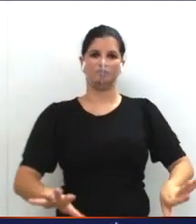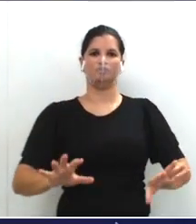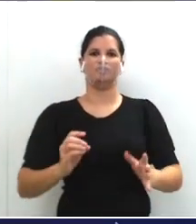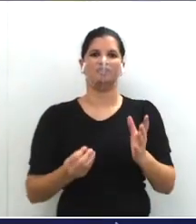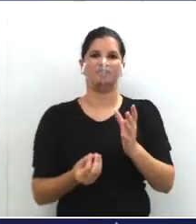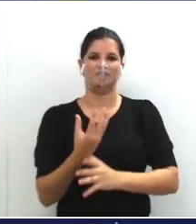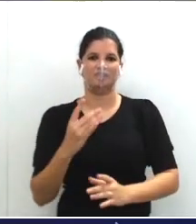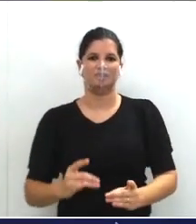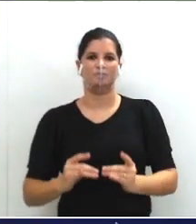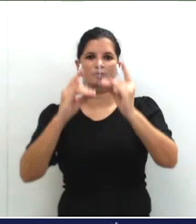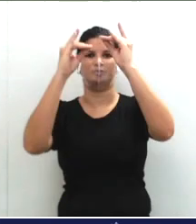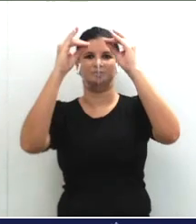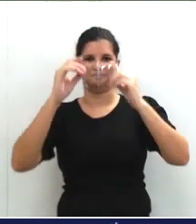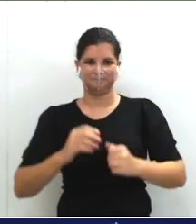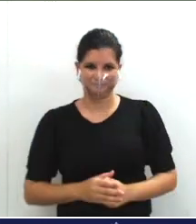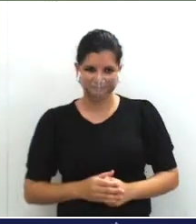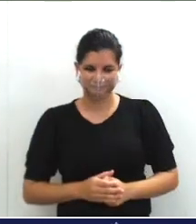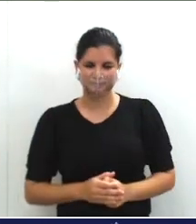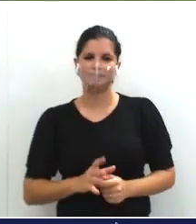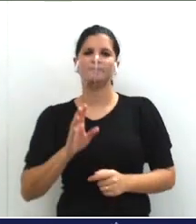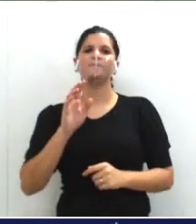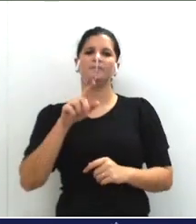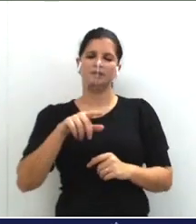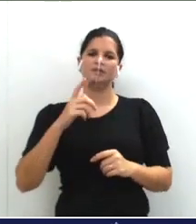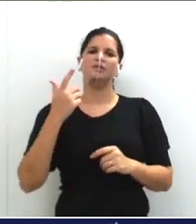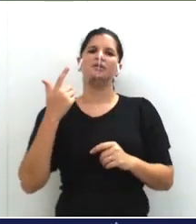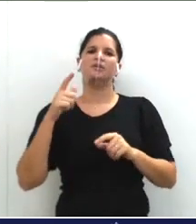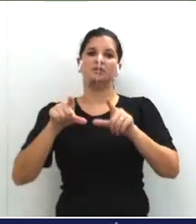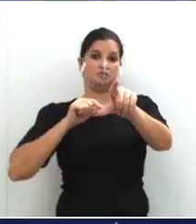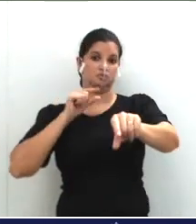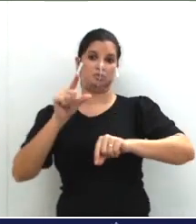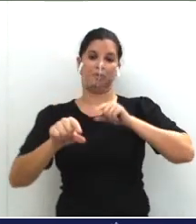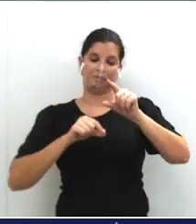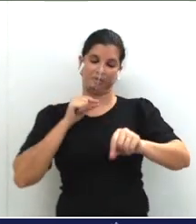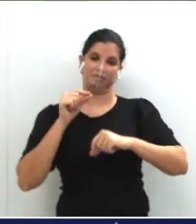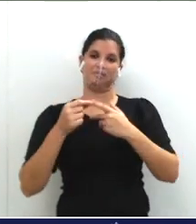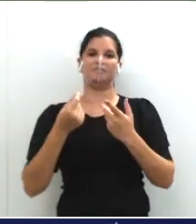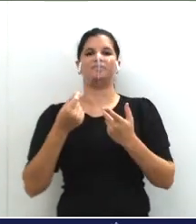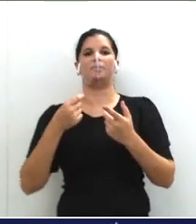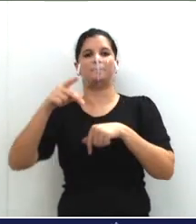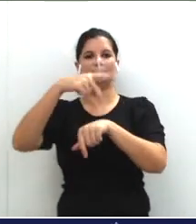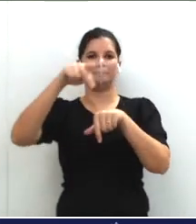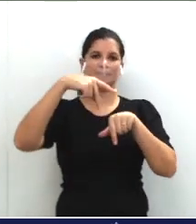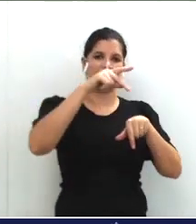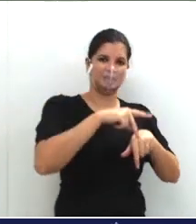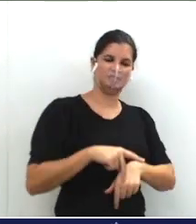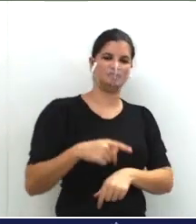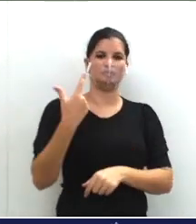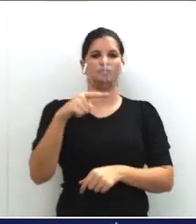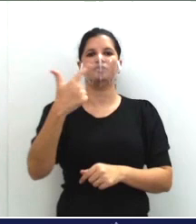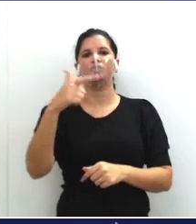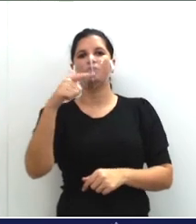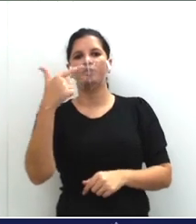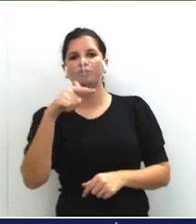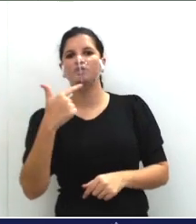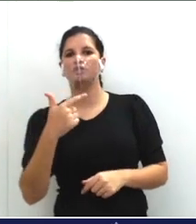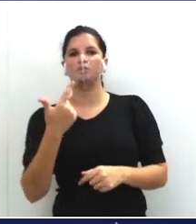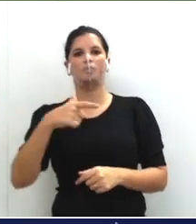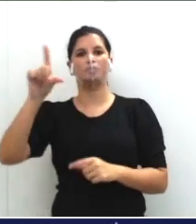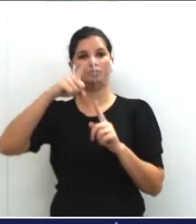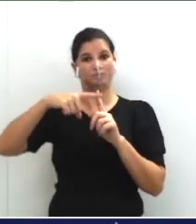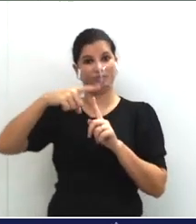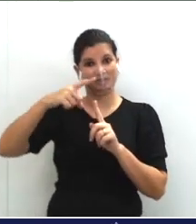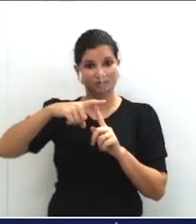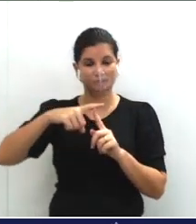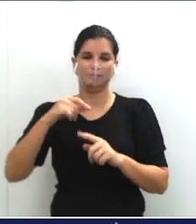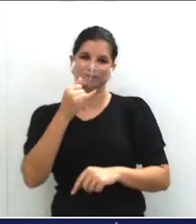de transmissões, né? São, na realidade, alternativas para os países que não possuem